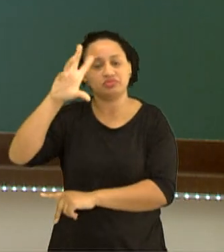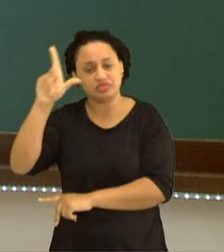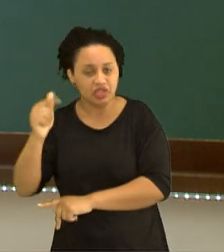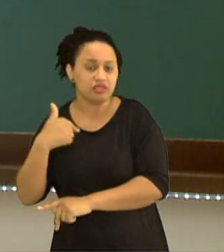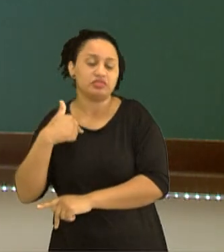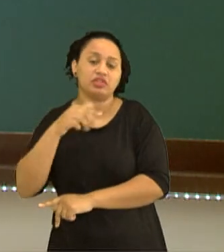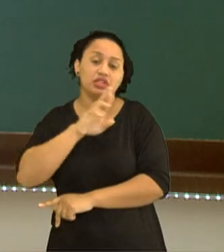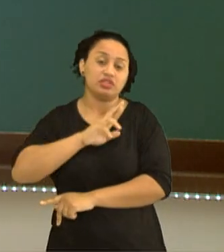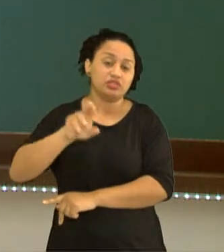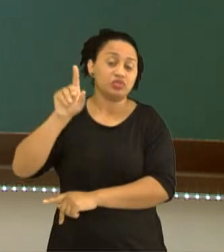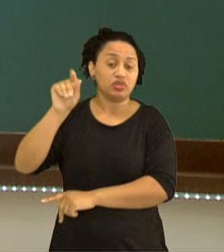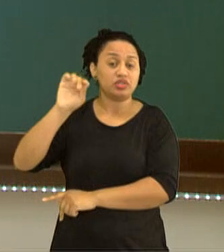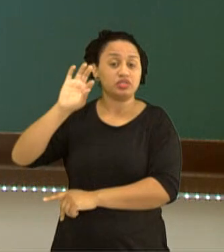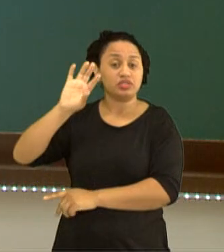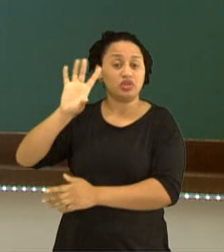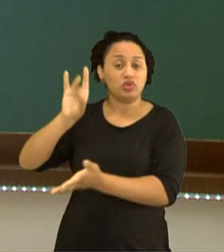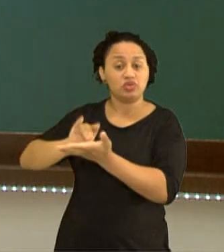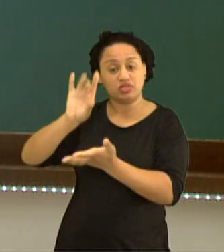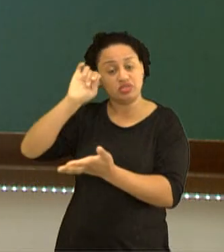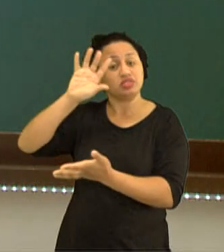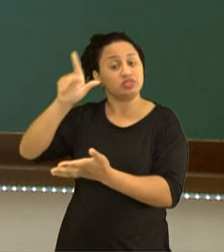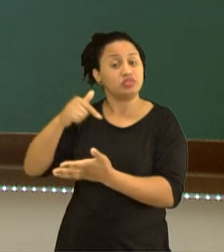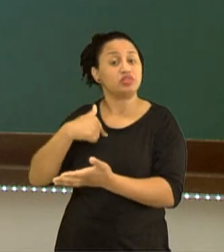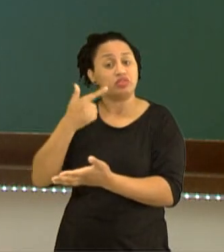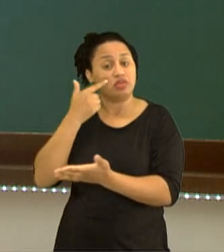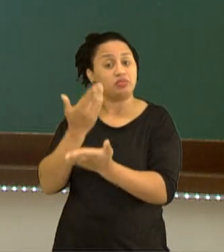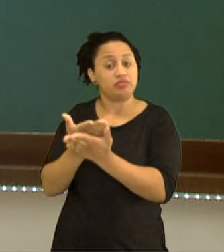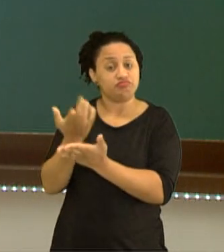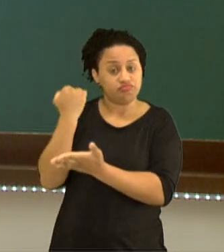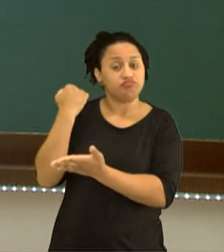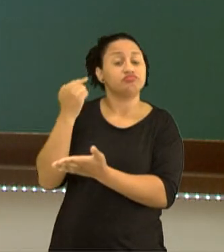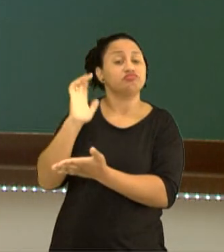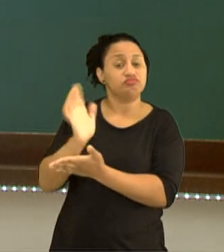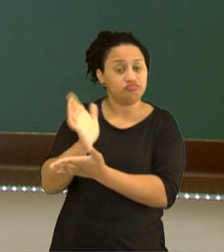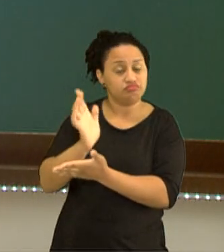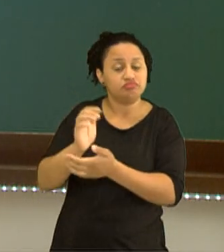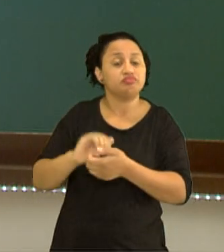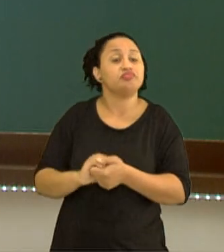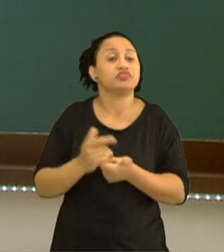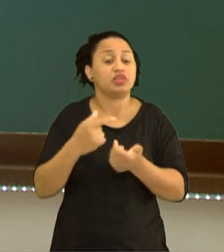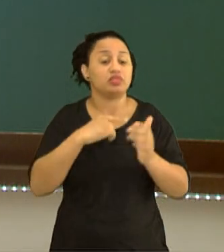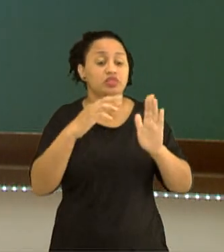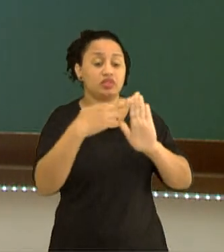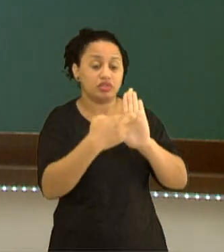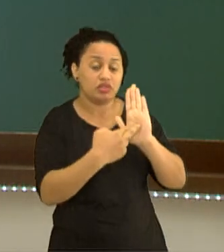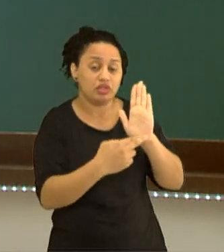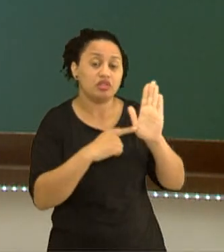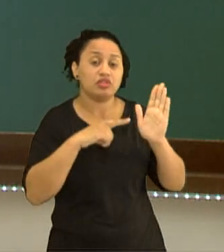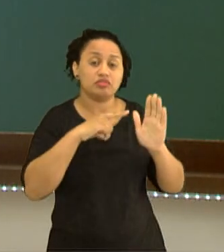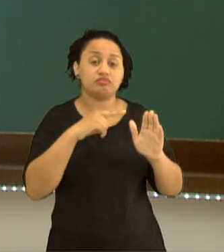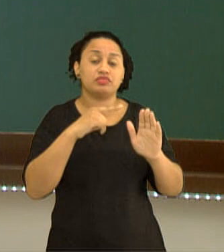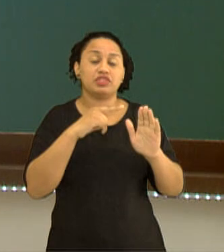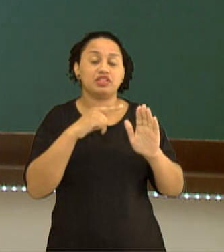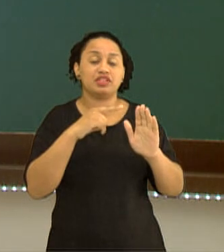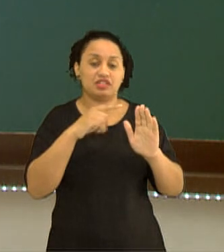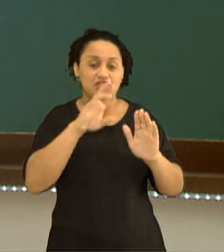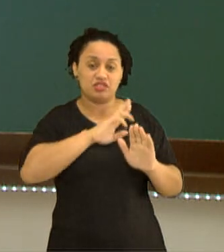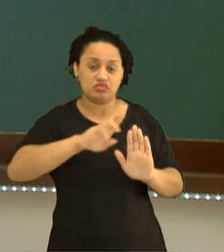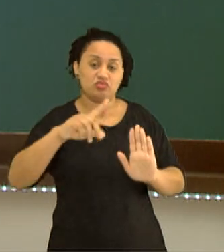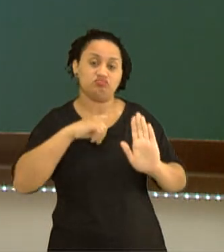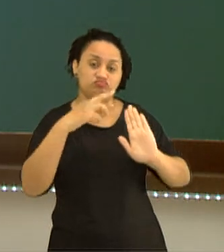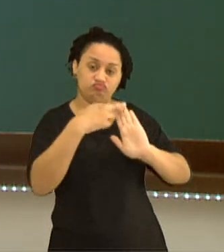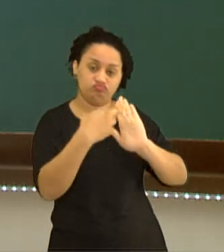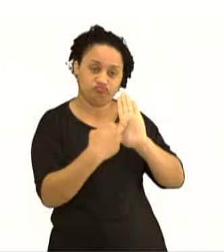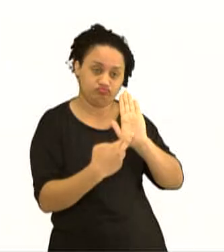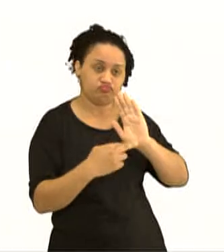de matriz africana, como vimos em aulas anteriores. Então, existem nas religiões regras para os abates dos animais. Hoje